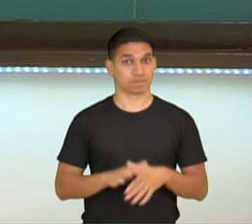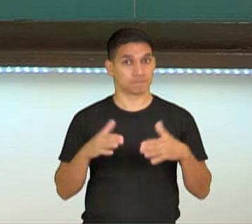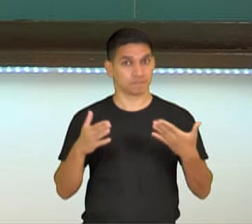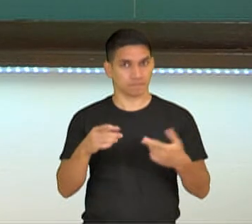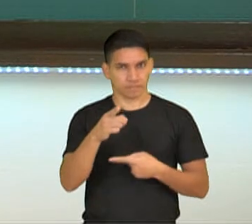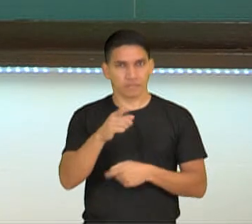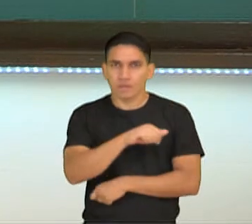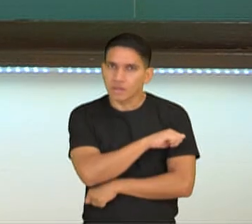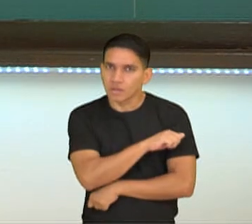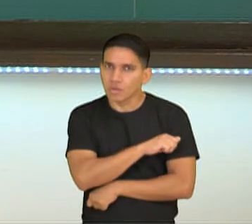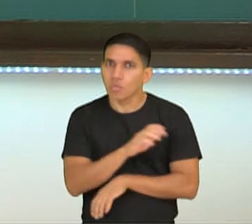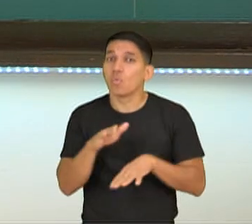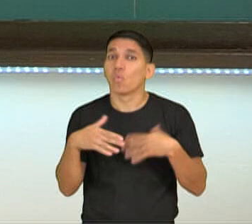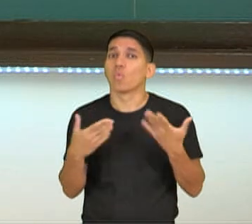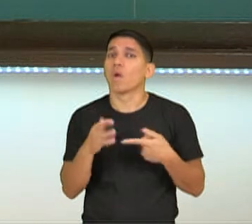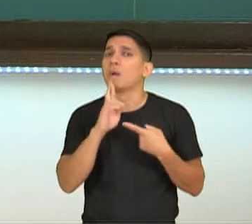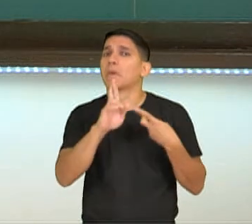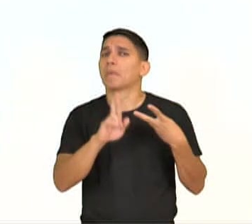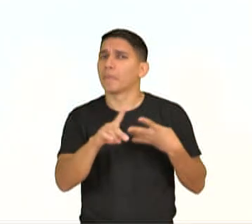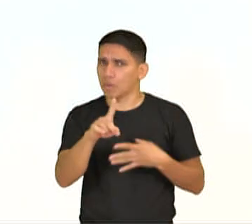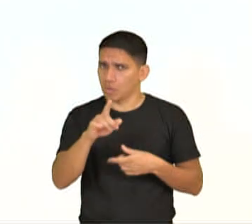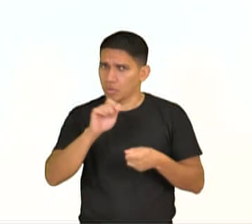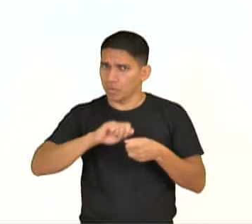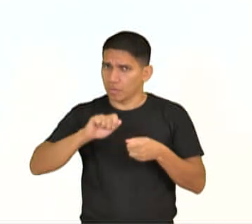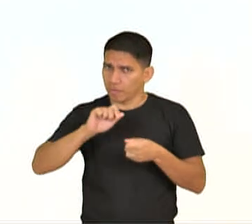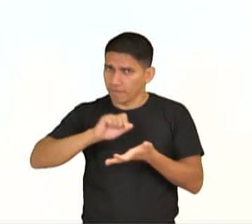Então, estudante, qual foi a resposta que você marcou?